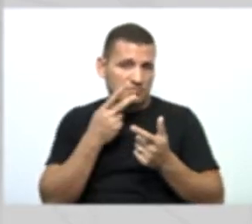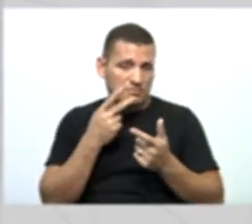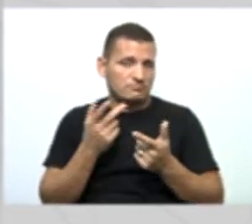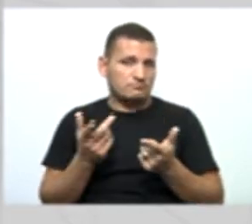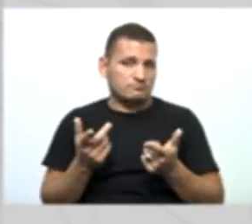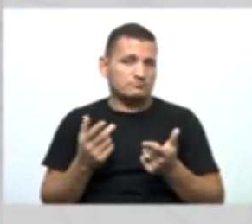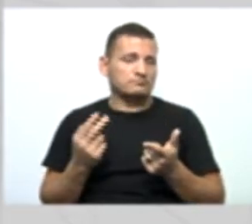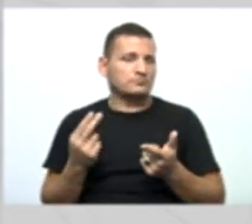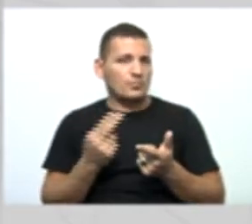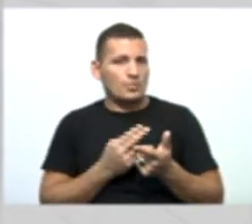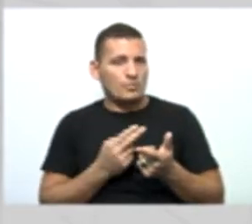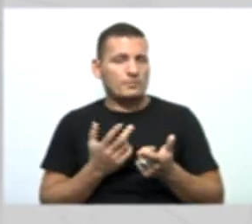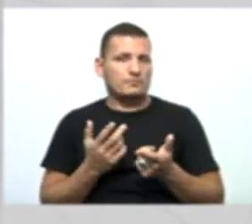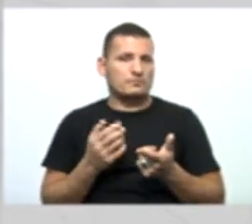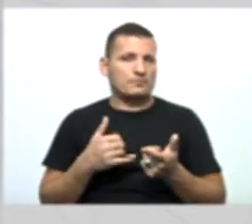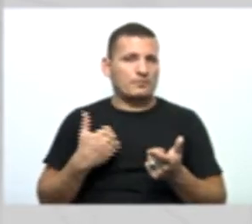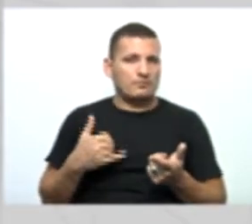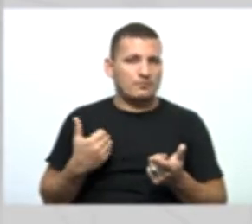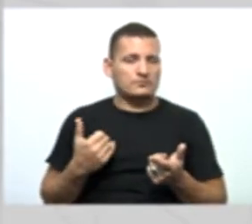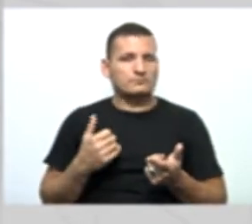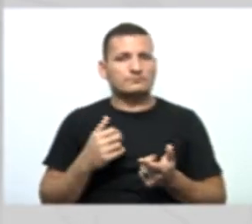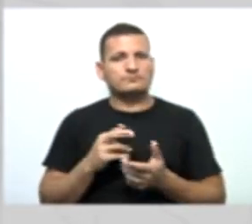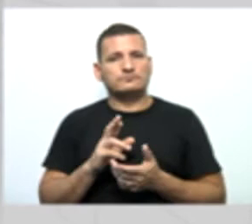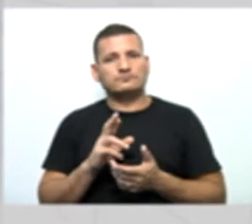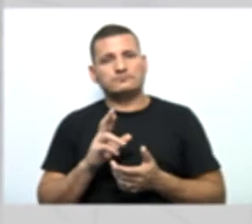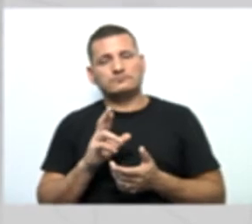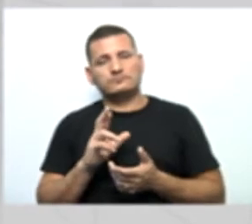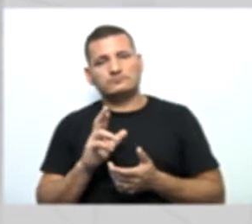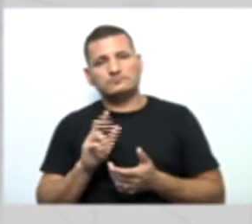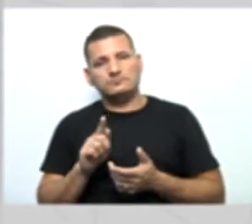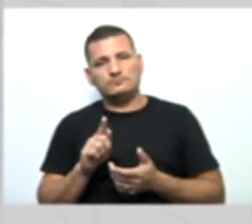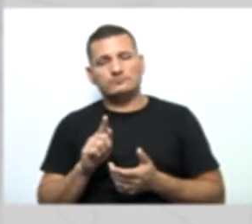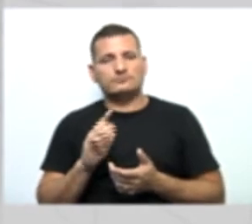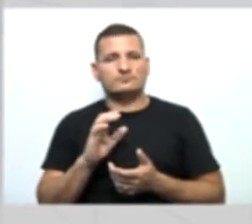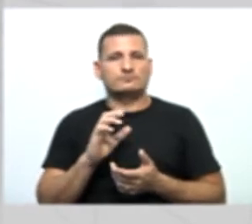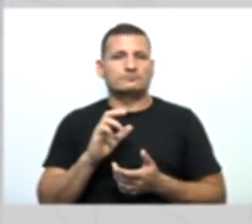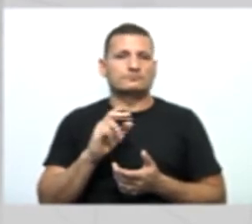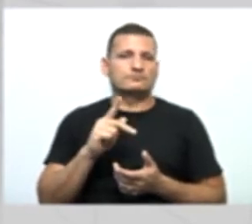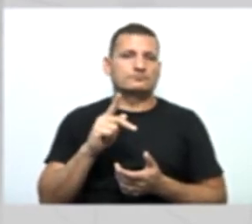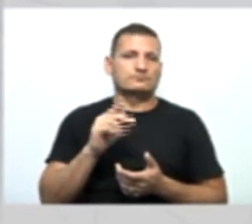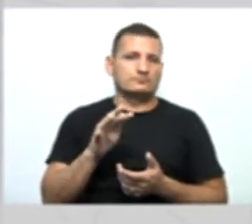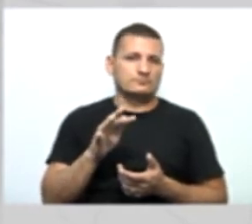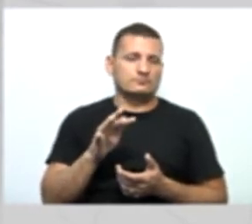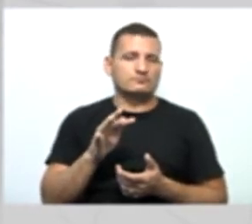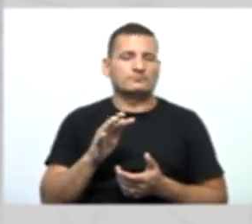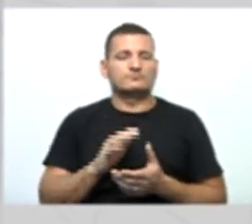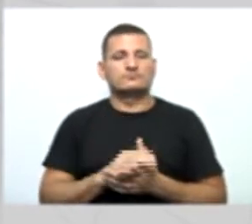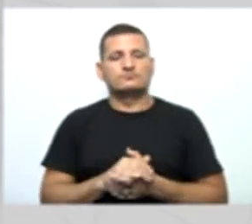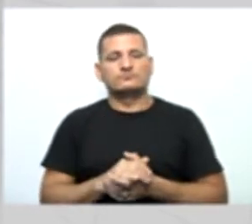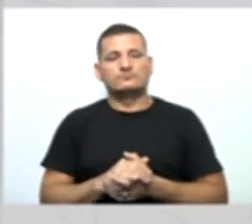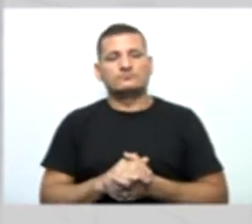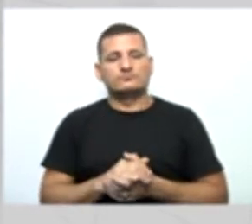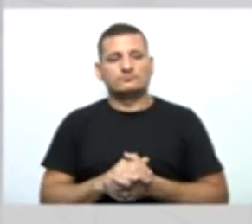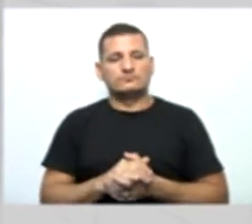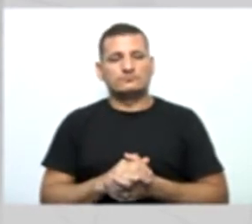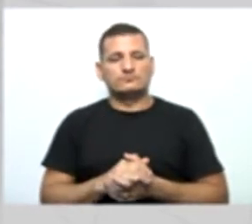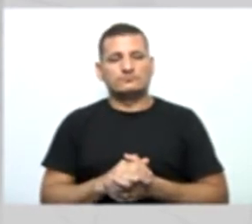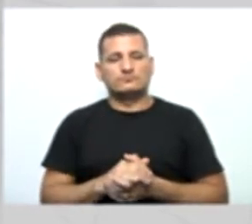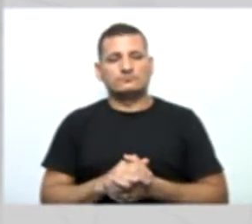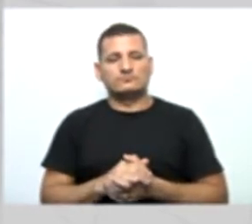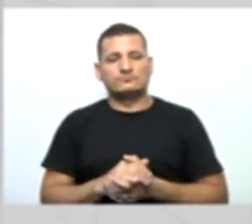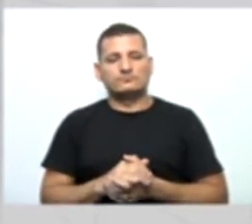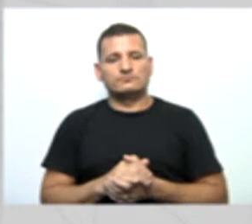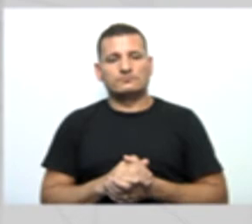tal, minha idade é tal, RG, CPF, altura. Ela pode se apresentar, ok? Então vamos colocar aqui: